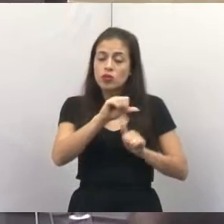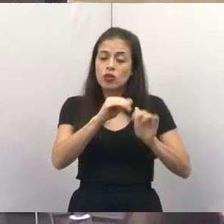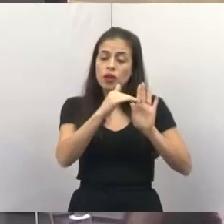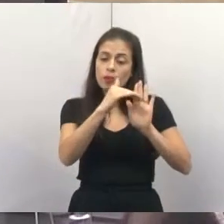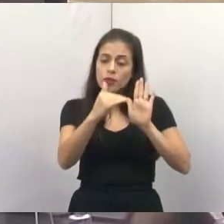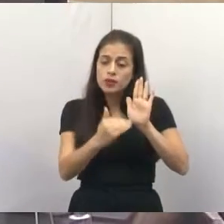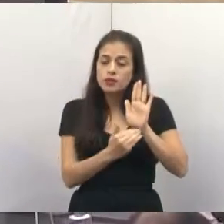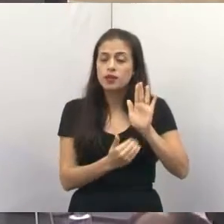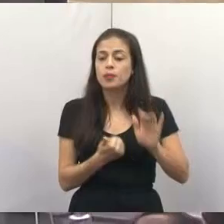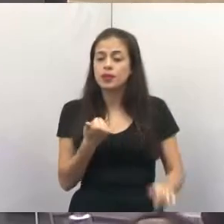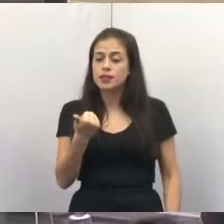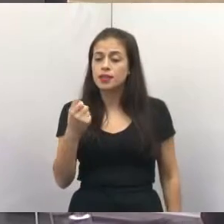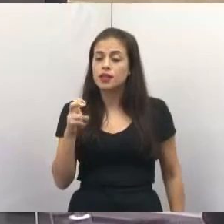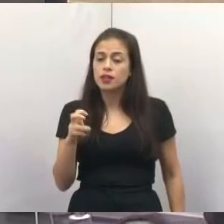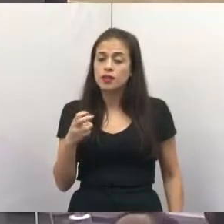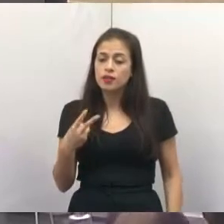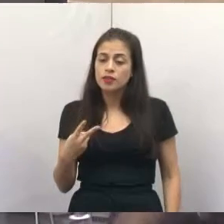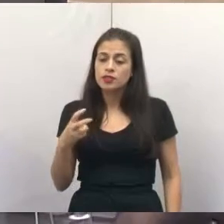Sim.